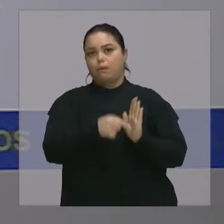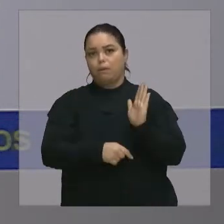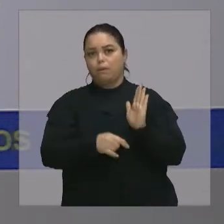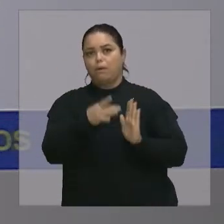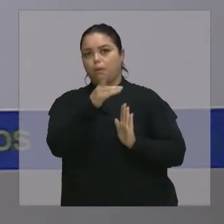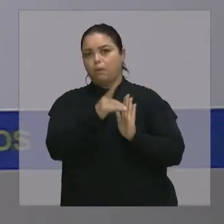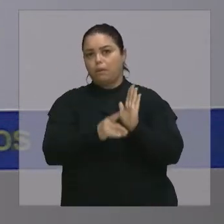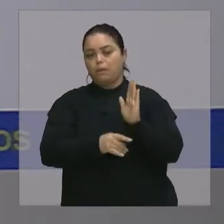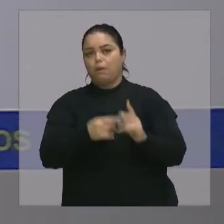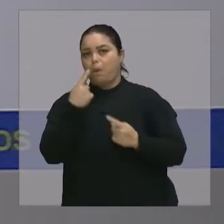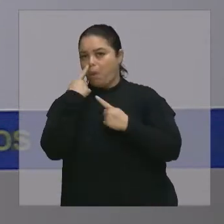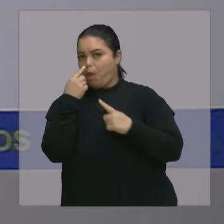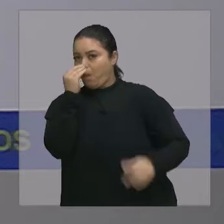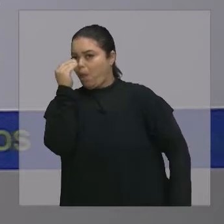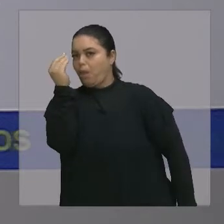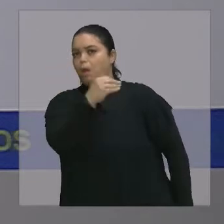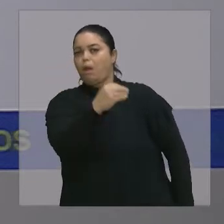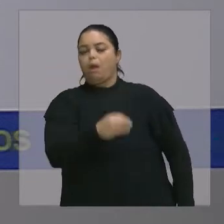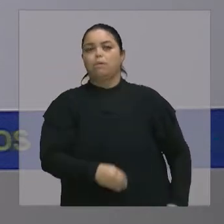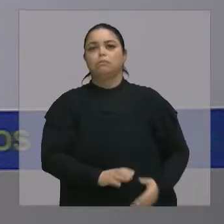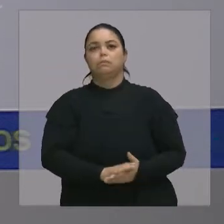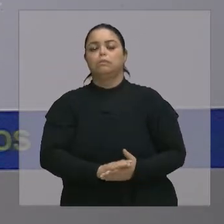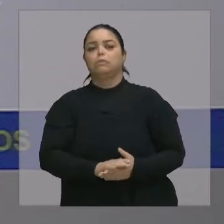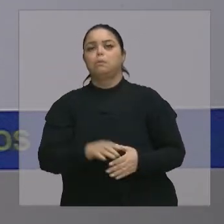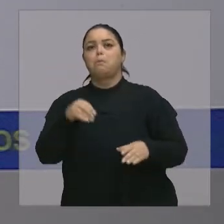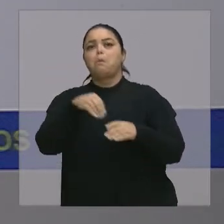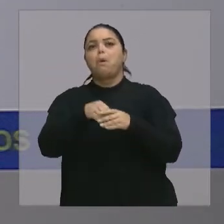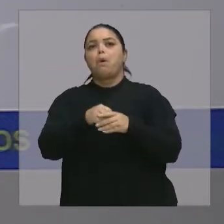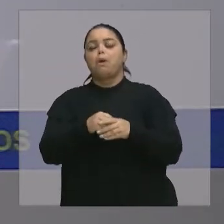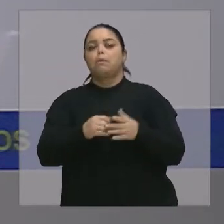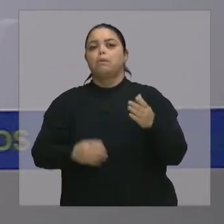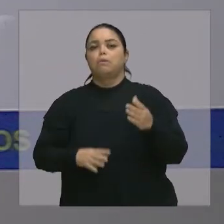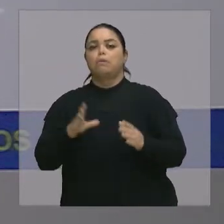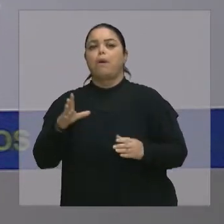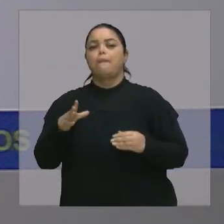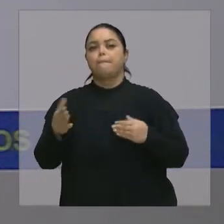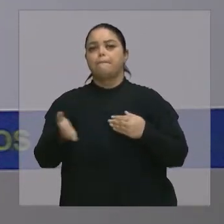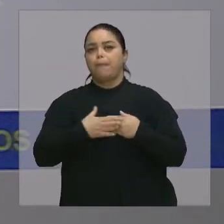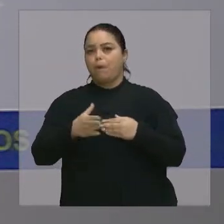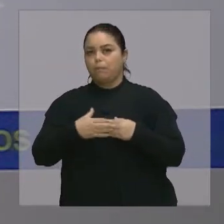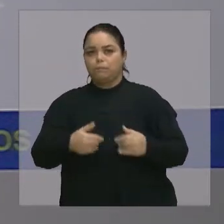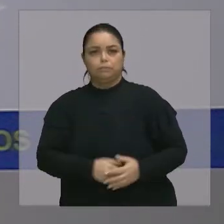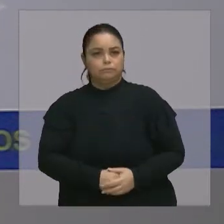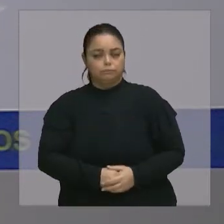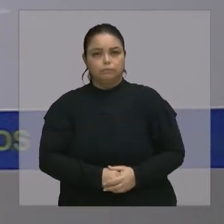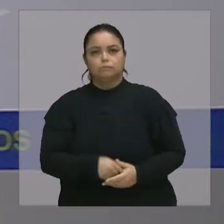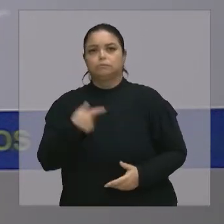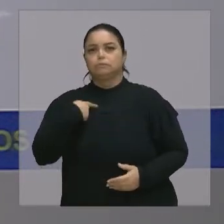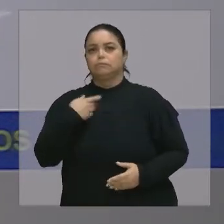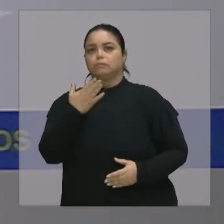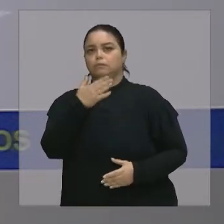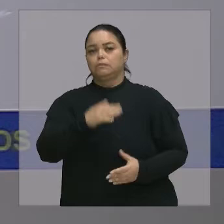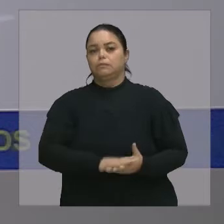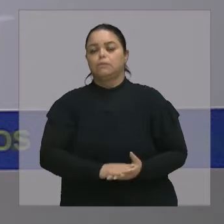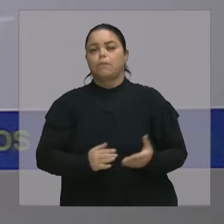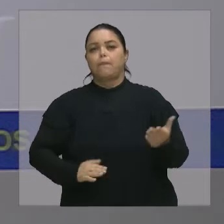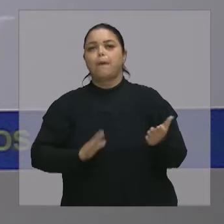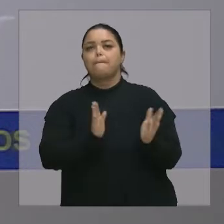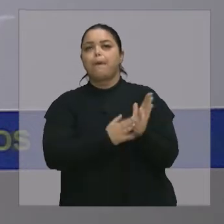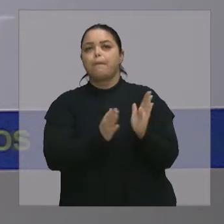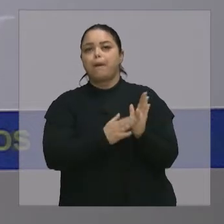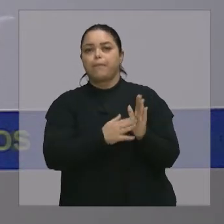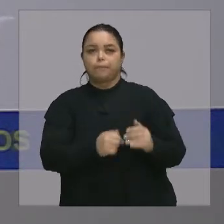foi rejeitada pelas comissões de acordo com o regimento interno, está arquivada. Passaremos à votação do processo. Em votação, a